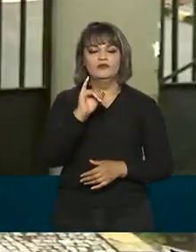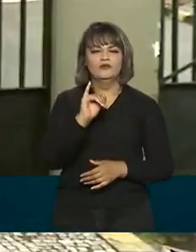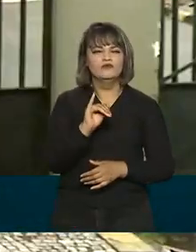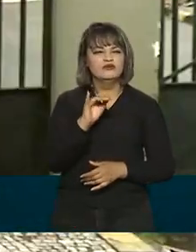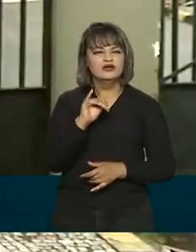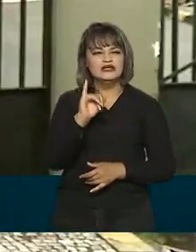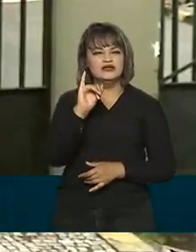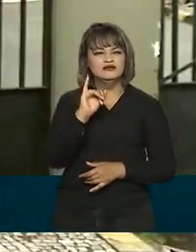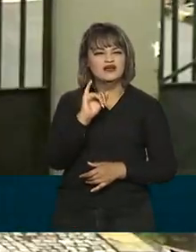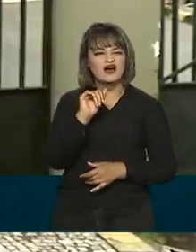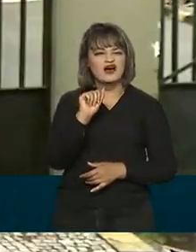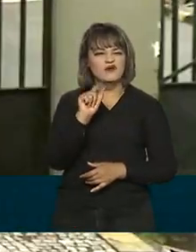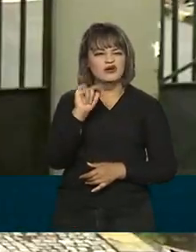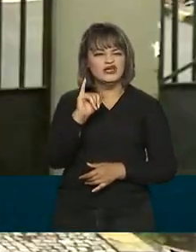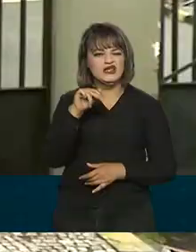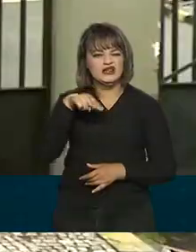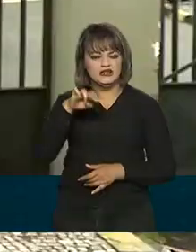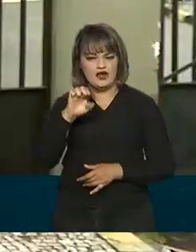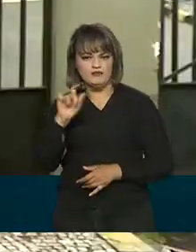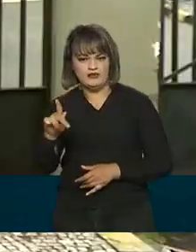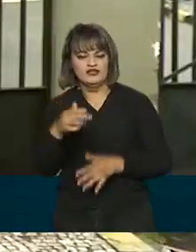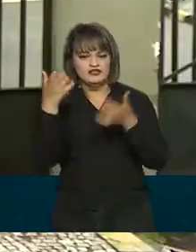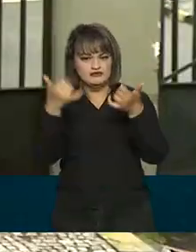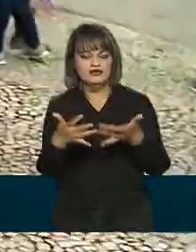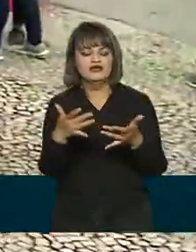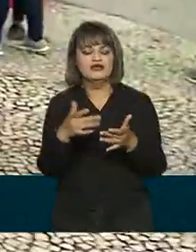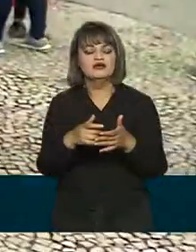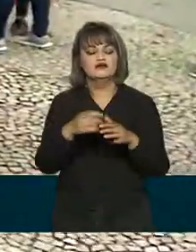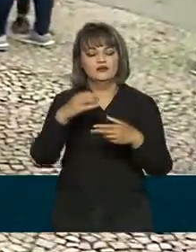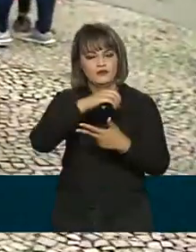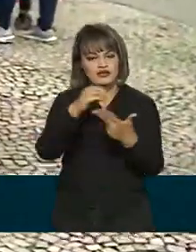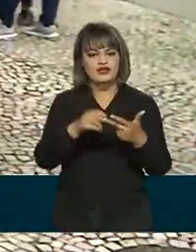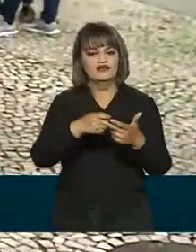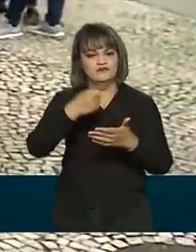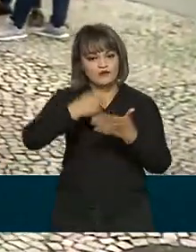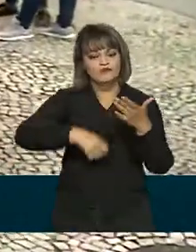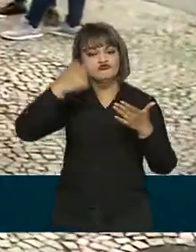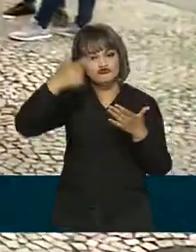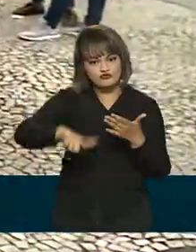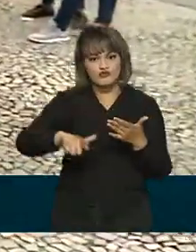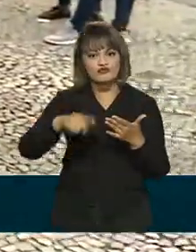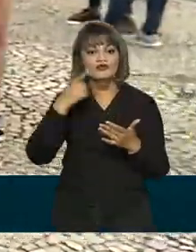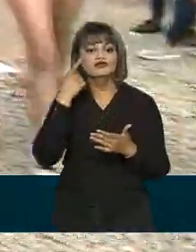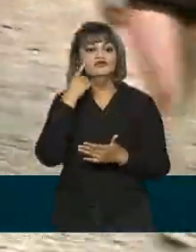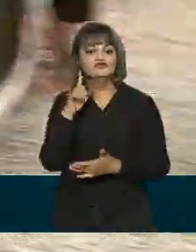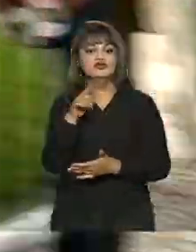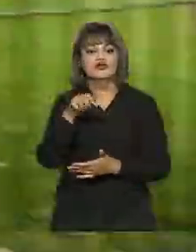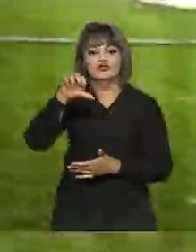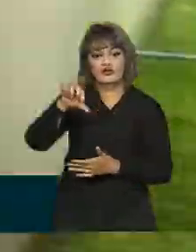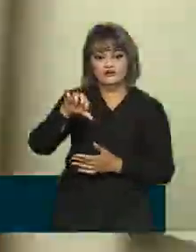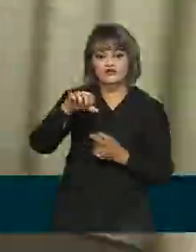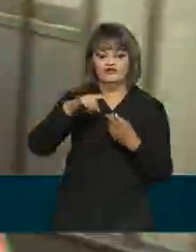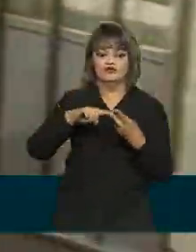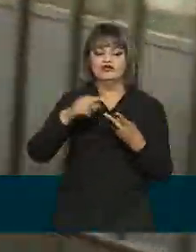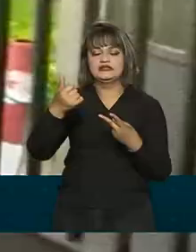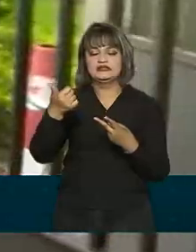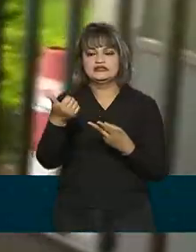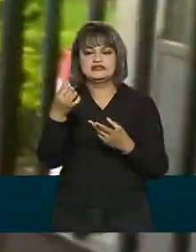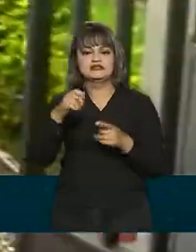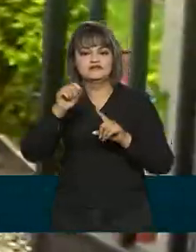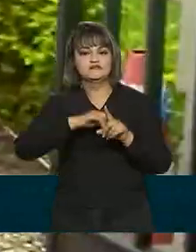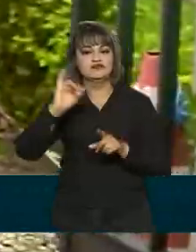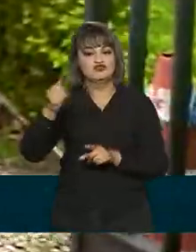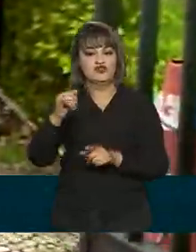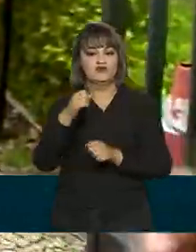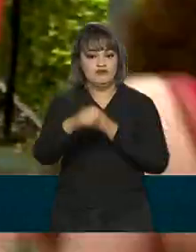Educacionais, Anísio Teixeira, o INEP, vai reaplicar o Enem para esses candidatos nos dias 9 e 16 de janeiro de